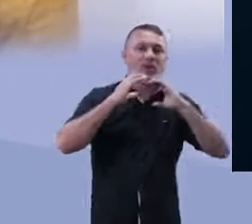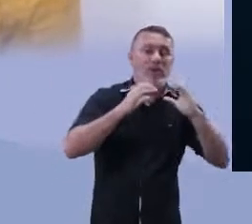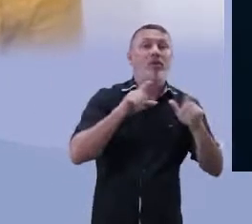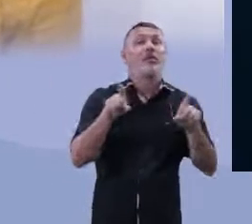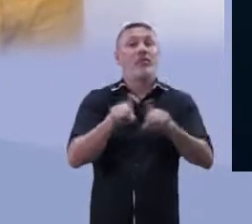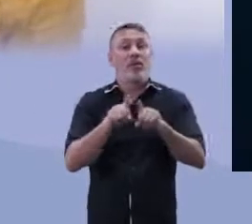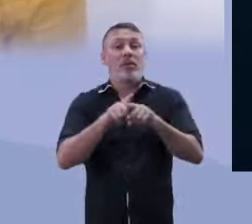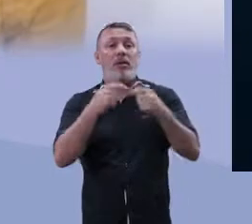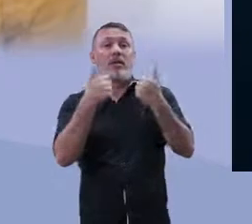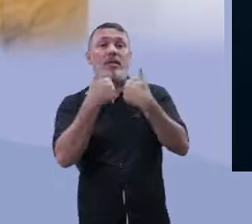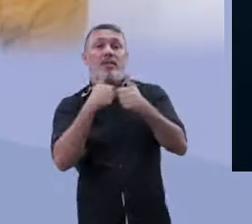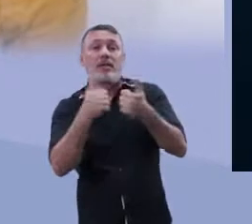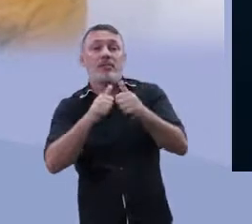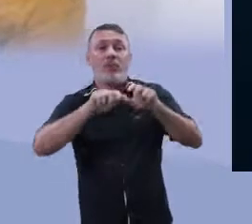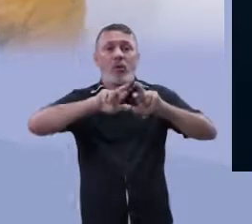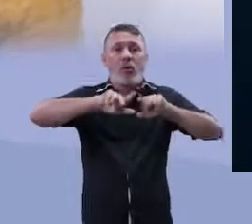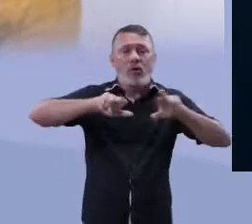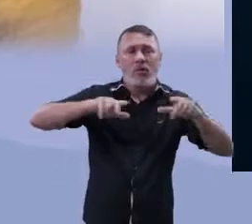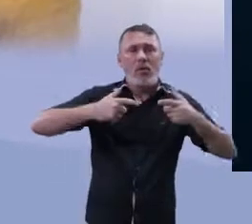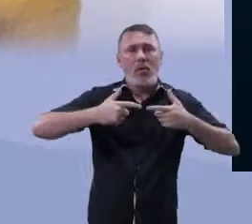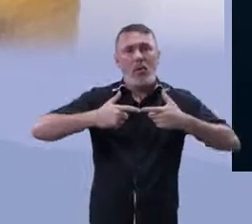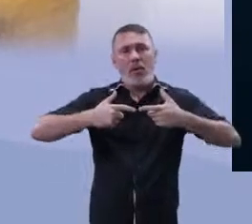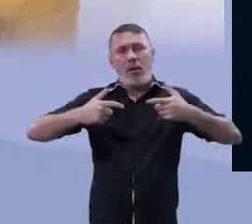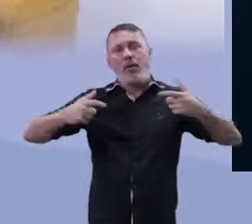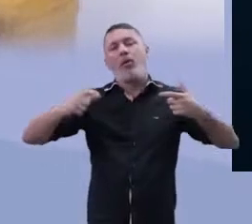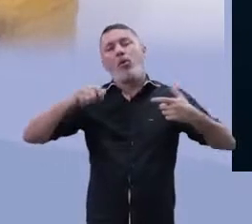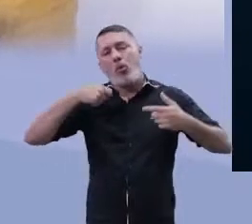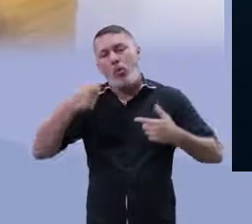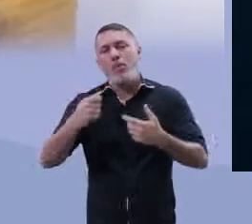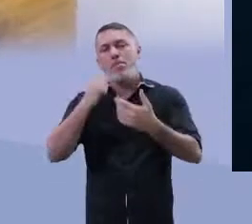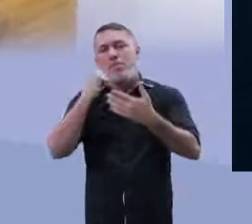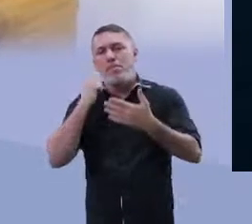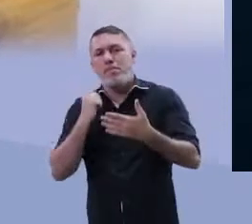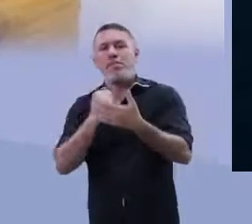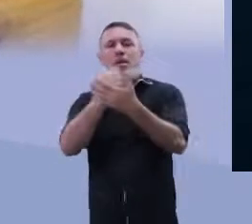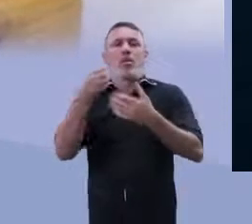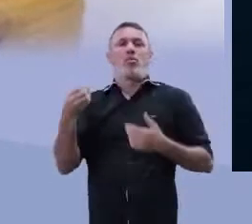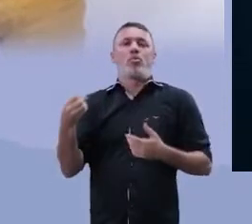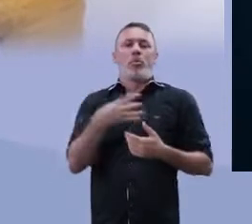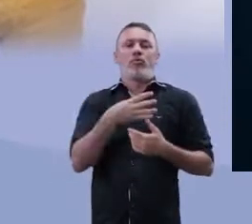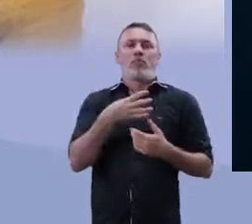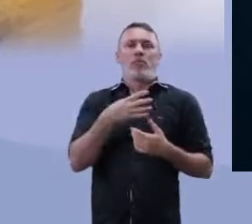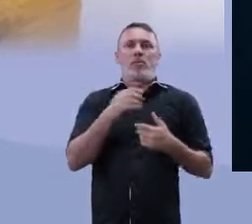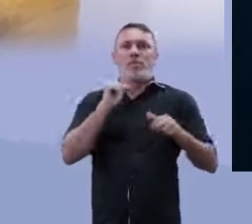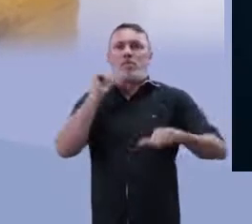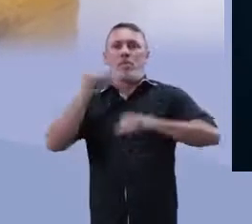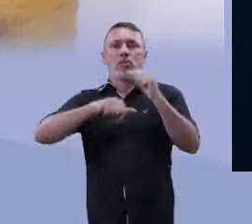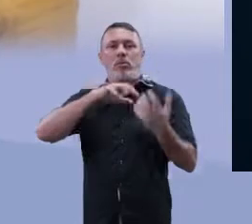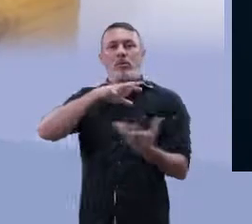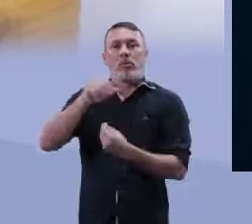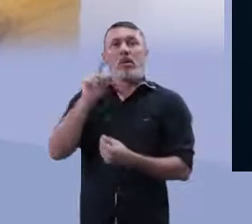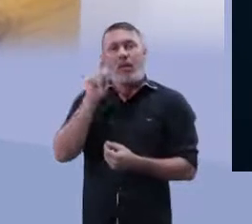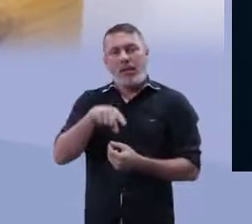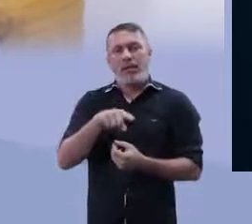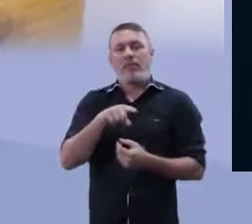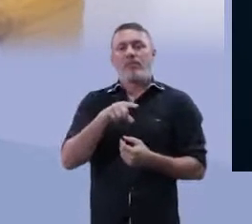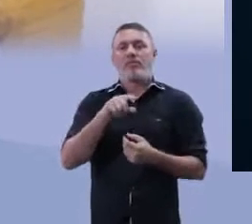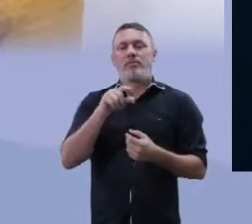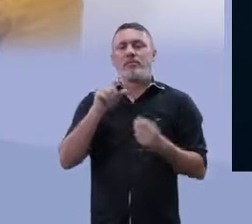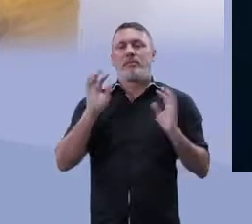transporte, faz com que nós tenhamos um novo marco revolucionário. E aí esse marco revolucionário é a